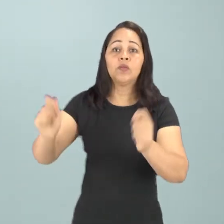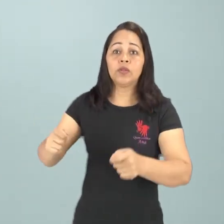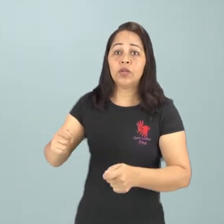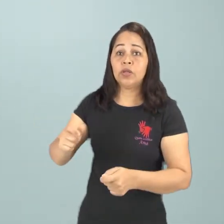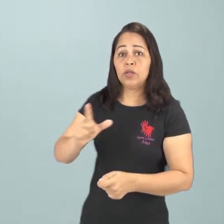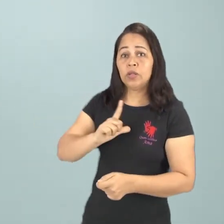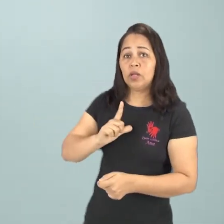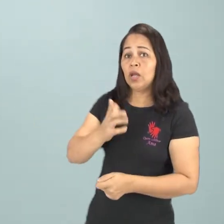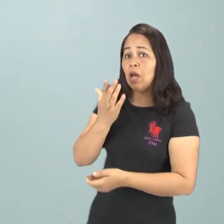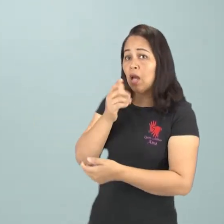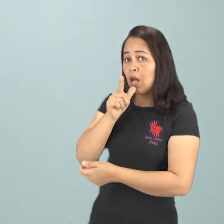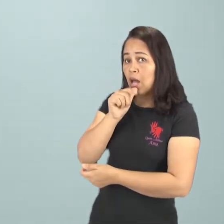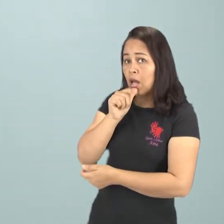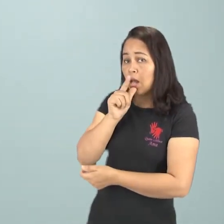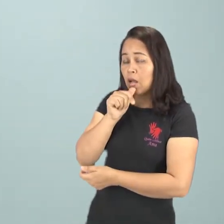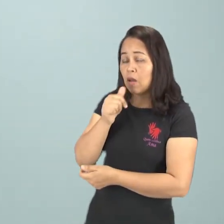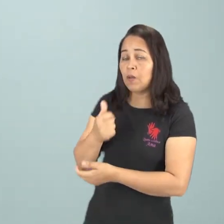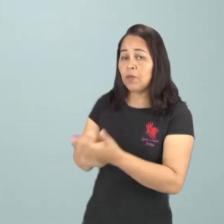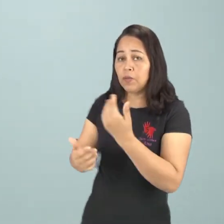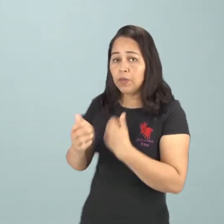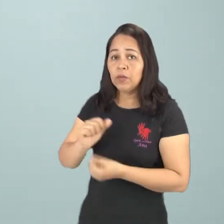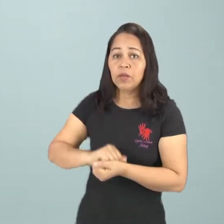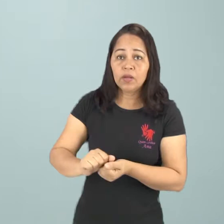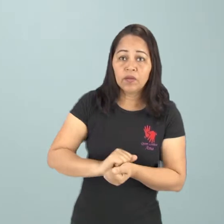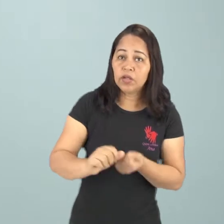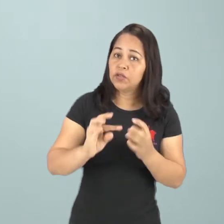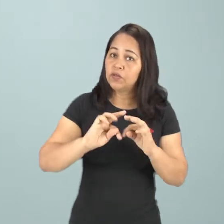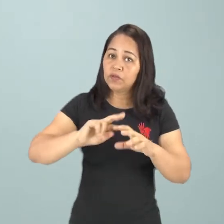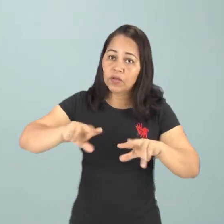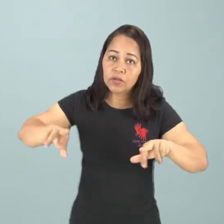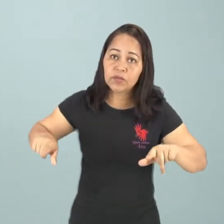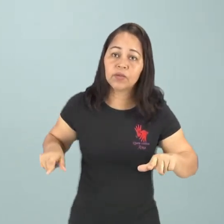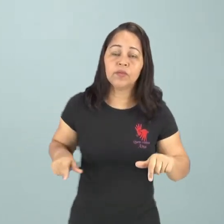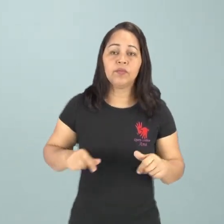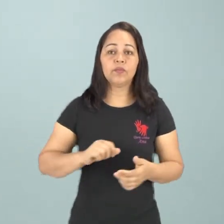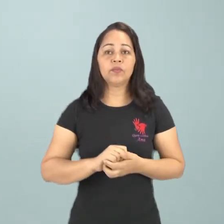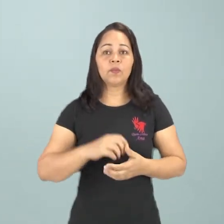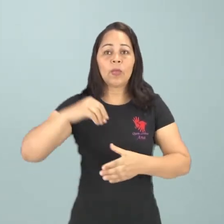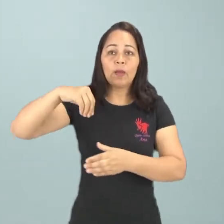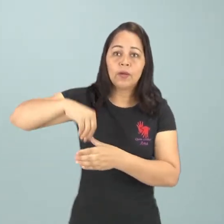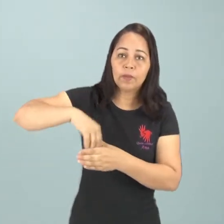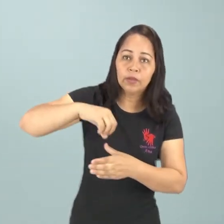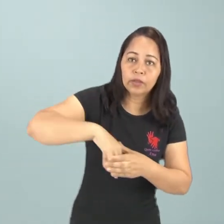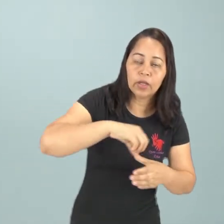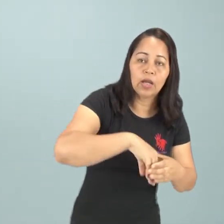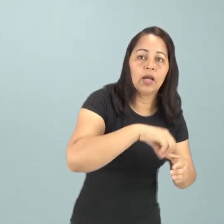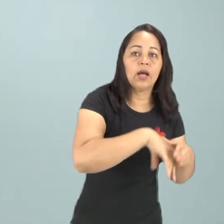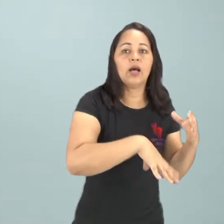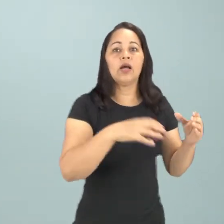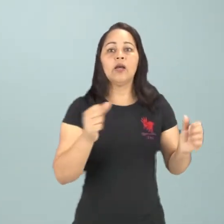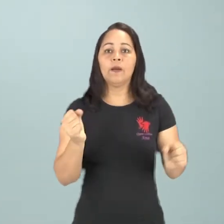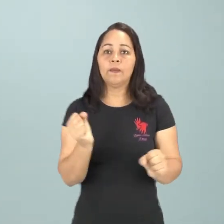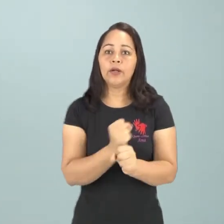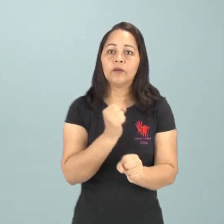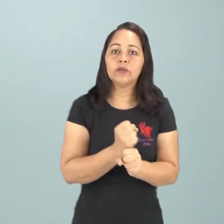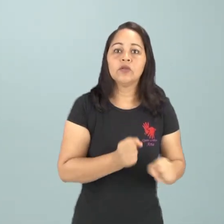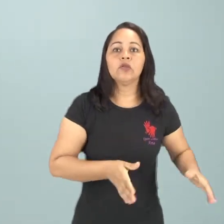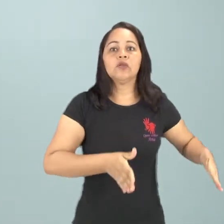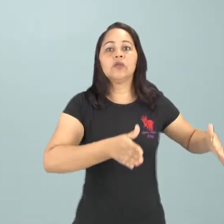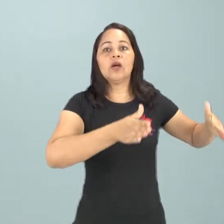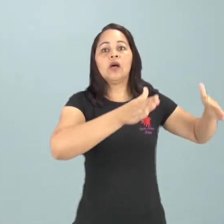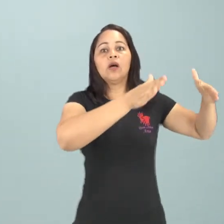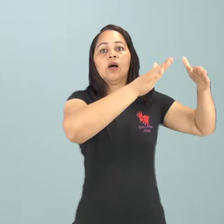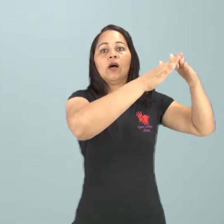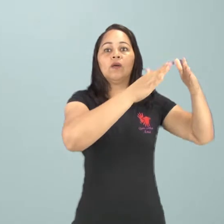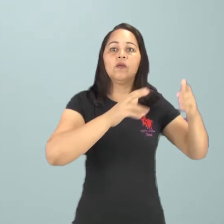ter acesso a rio de diversas maneiras, tá? Para a agricultura, para a construção e até